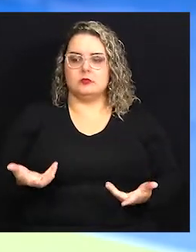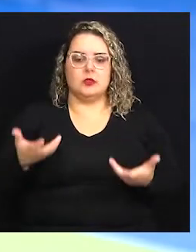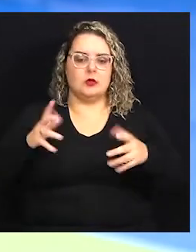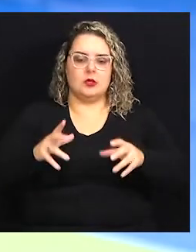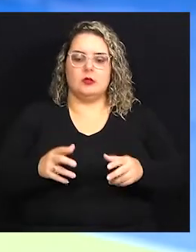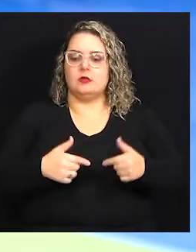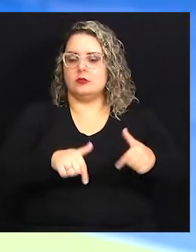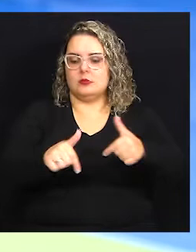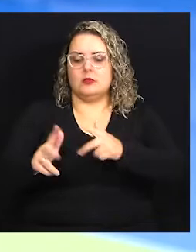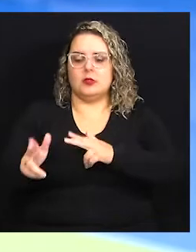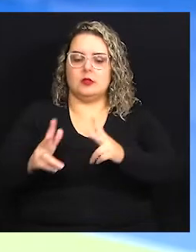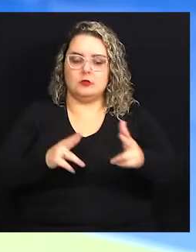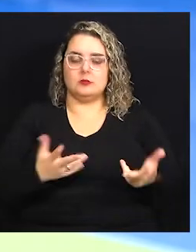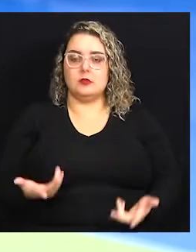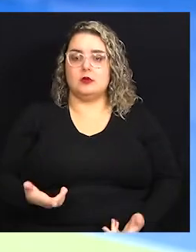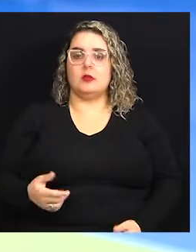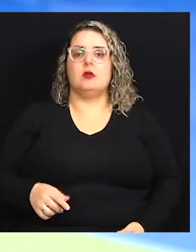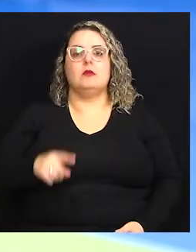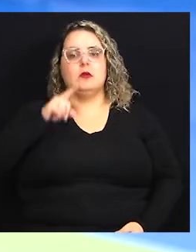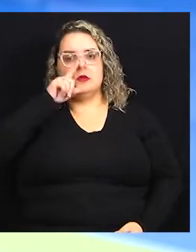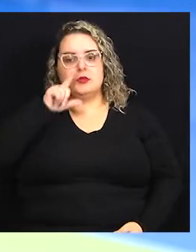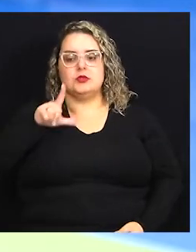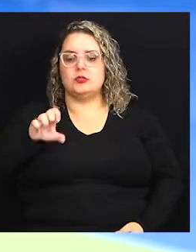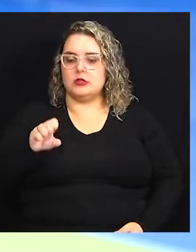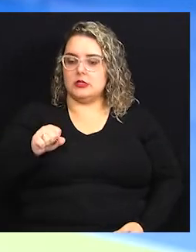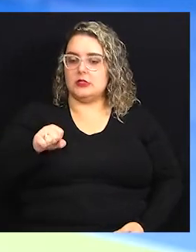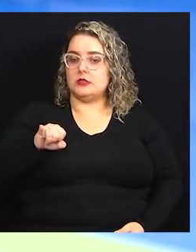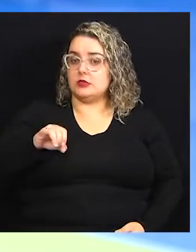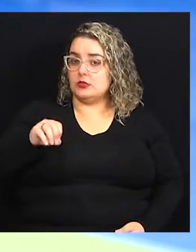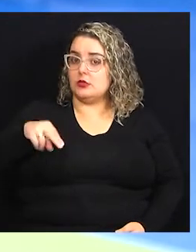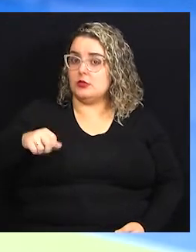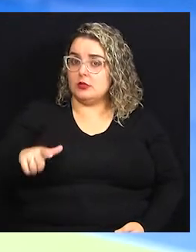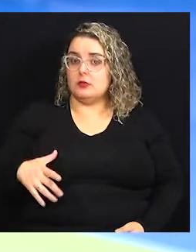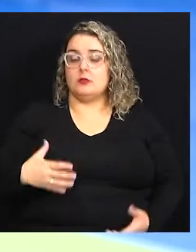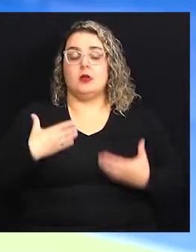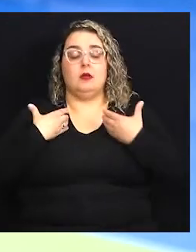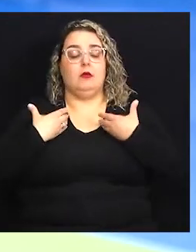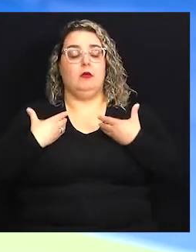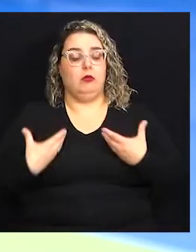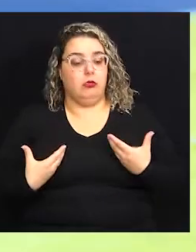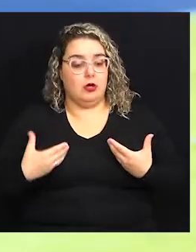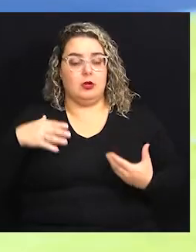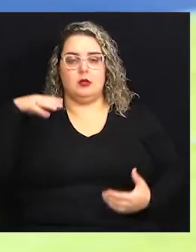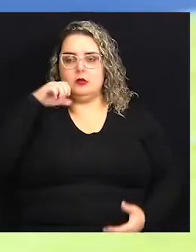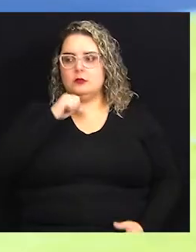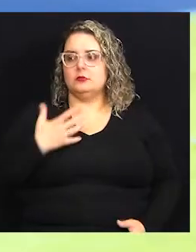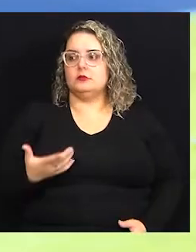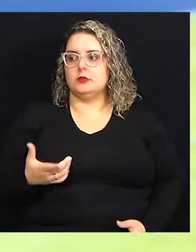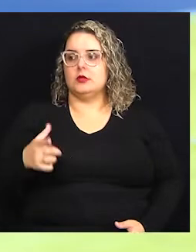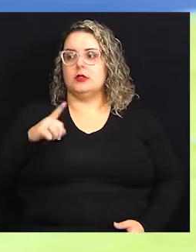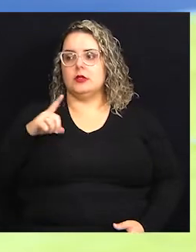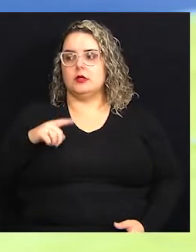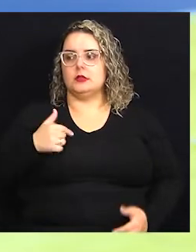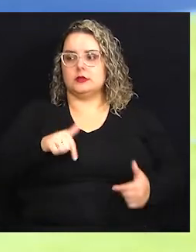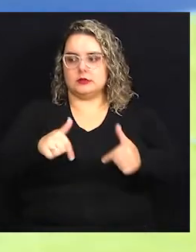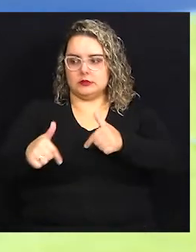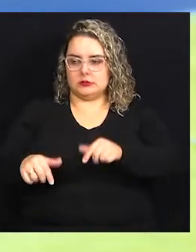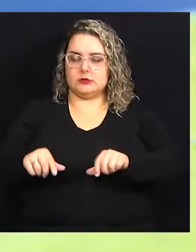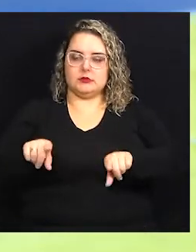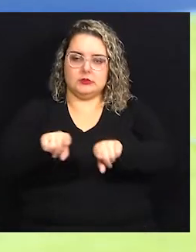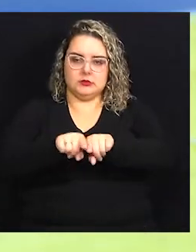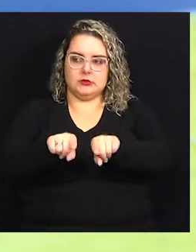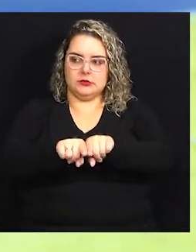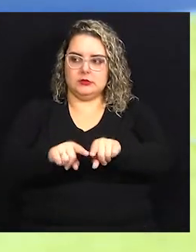trabalho, que você vai correr o risco de lesionar, vai correr o risco da jogadora fadigar mais rápido. Então até isso você tem que ter... Um trabalho